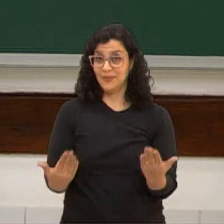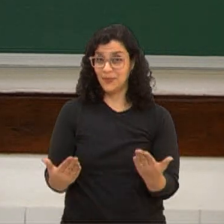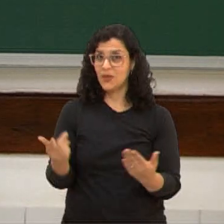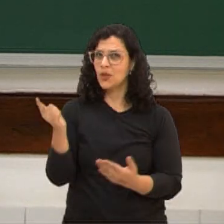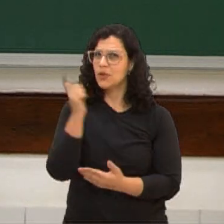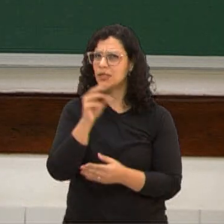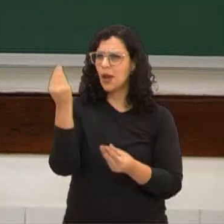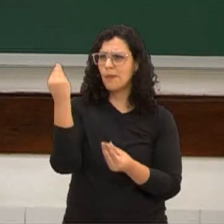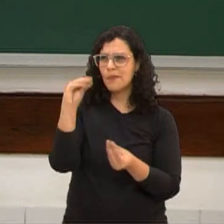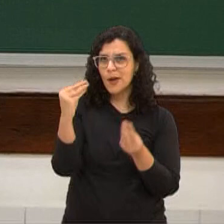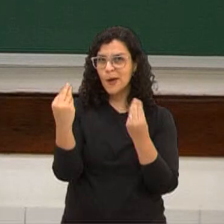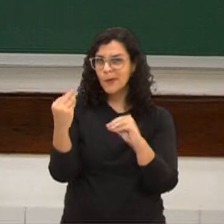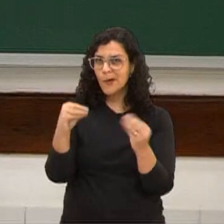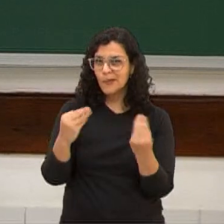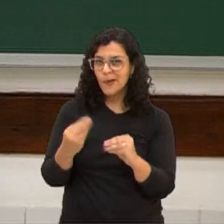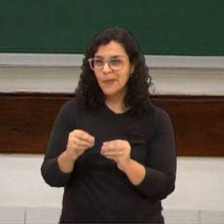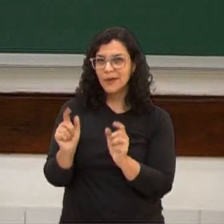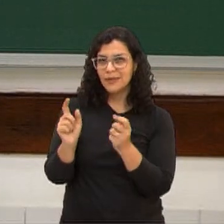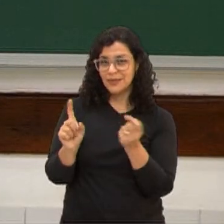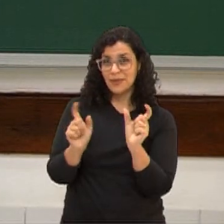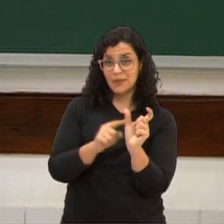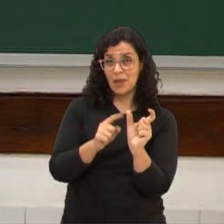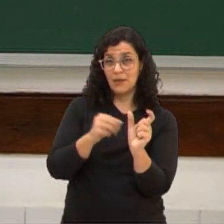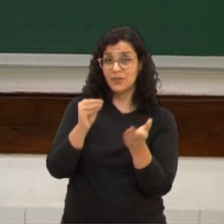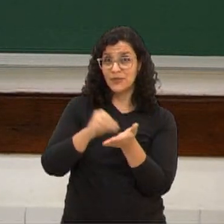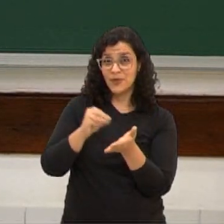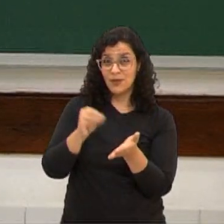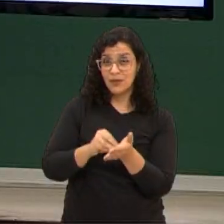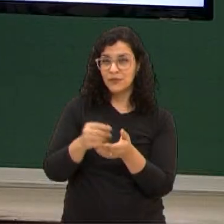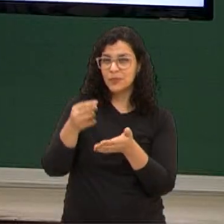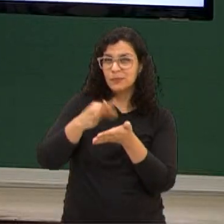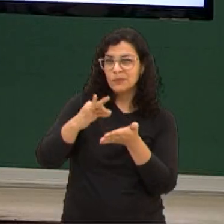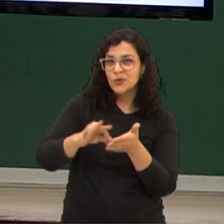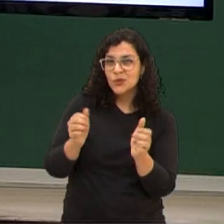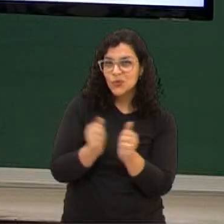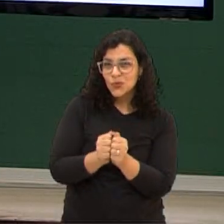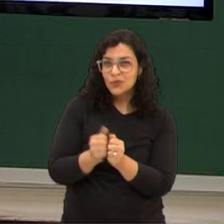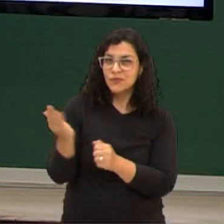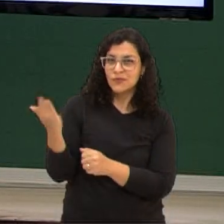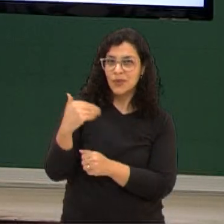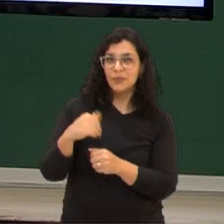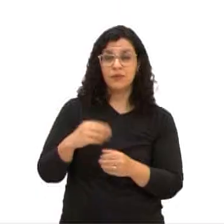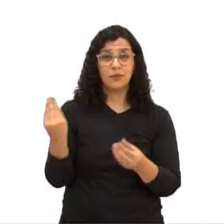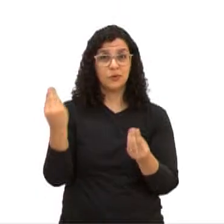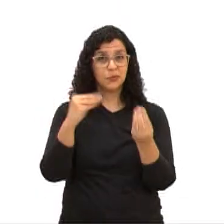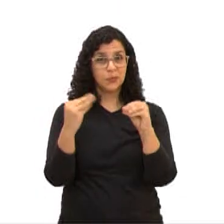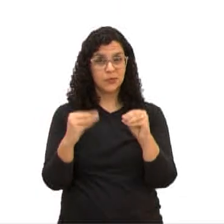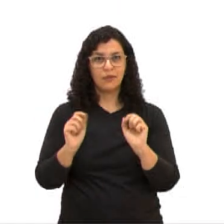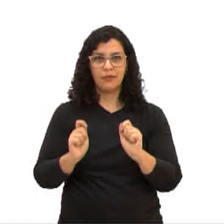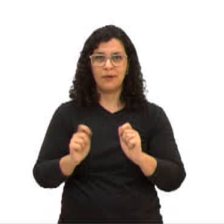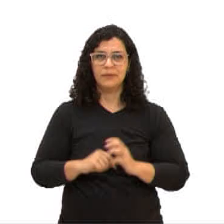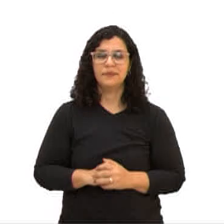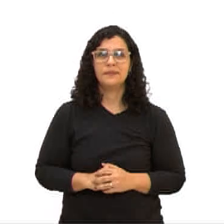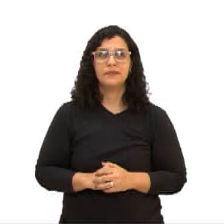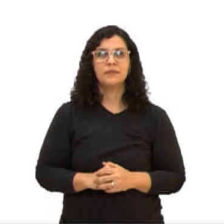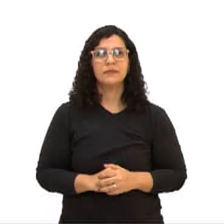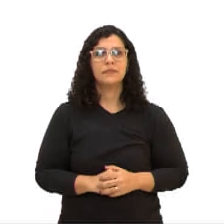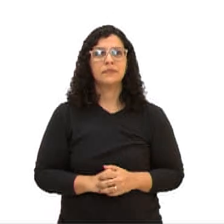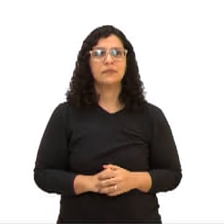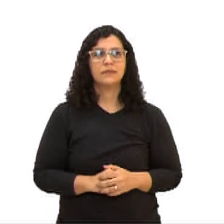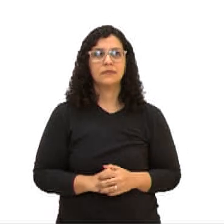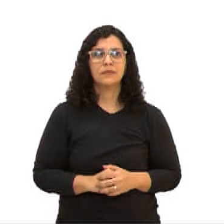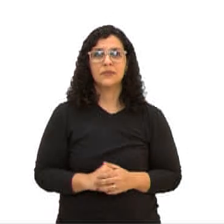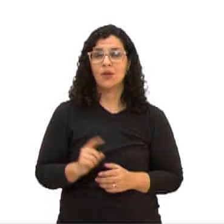E aí, pessoal, completaram ali os espaços em branco? Vamos corrigir juntos, então? Vamos completar. Lucy